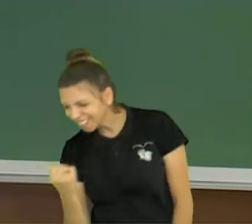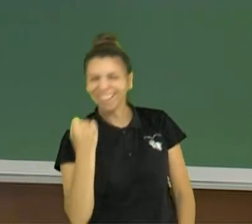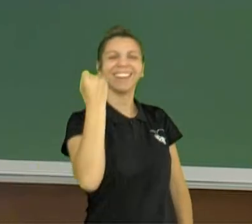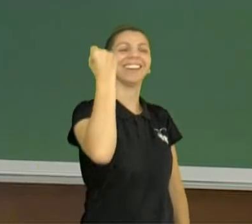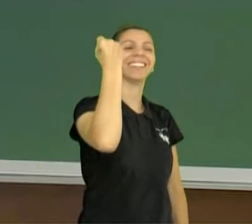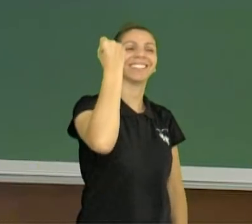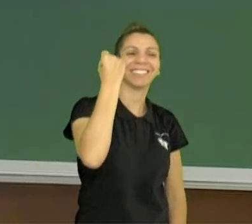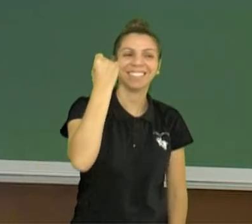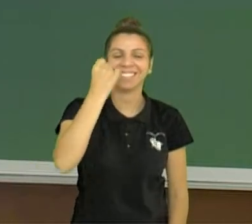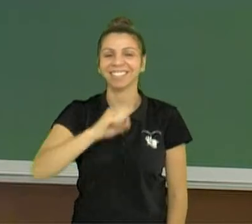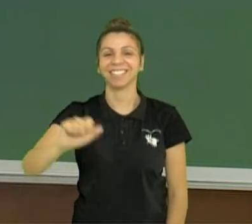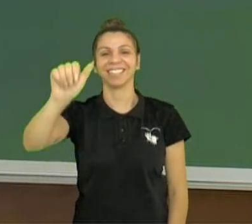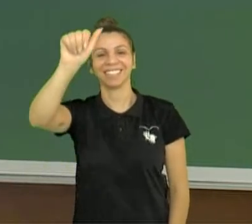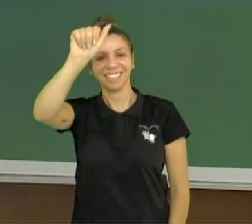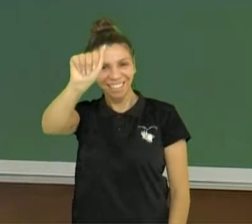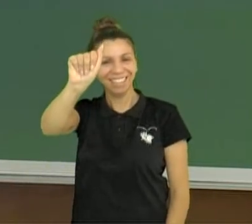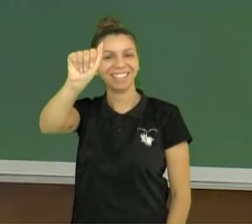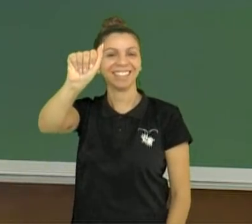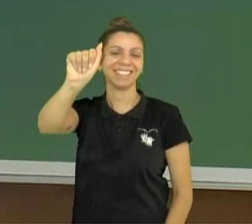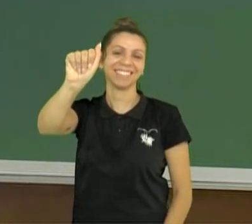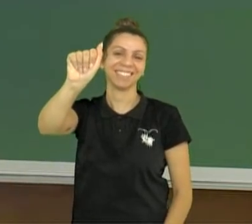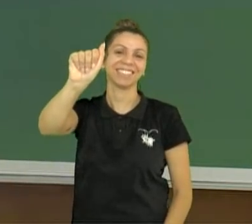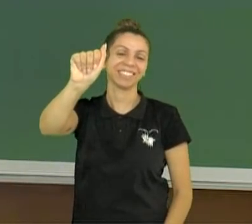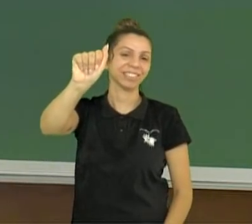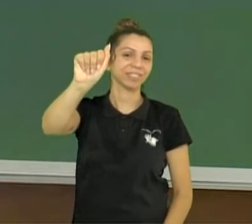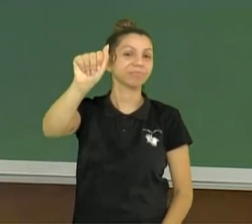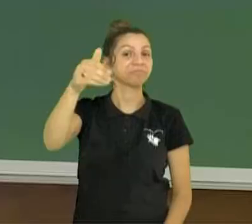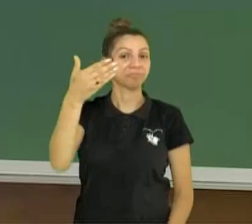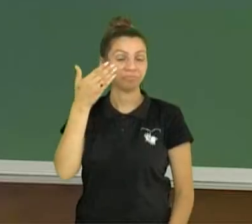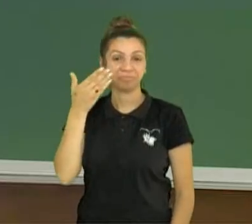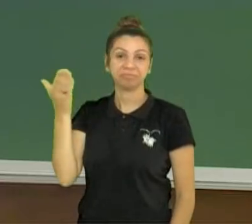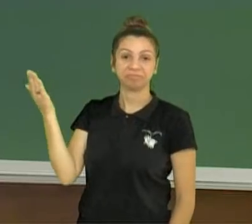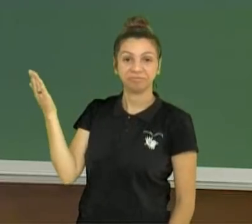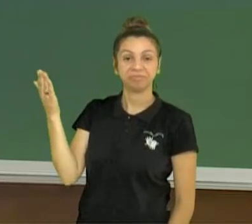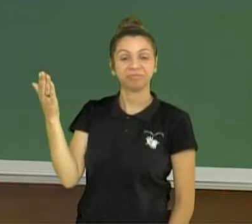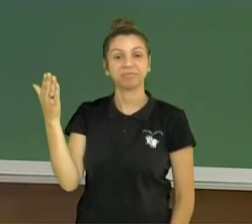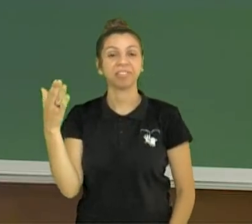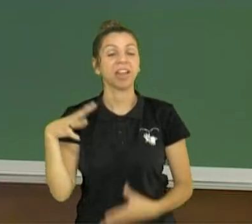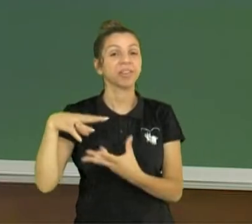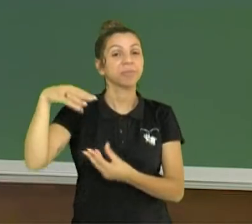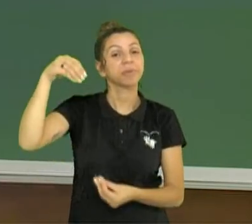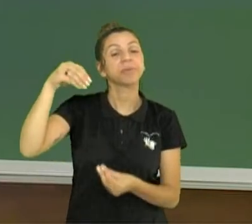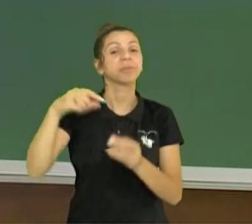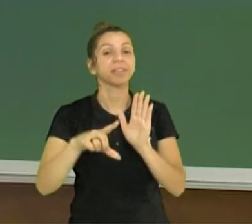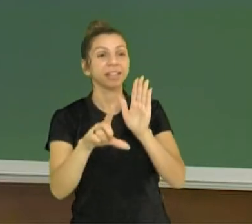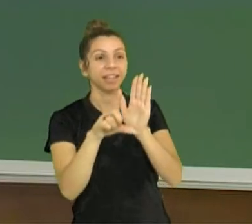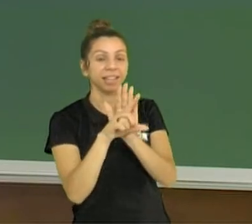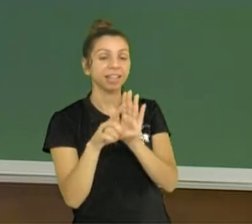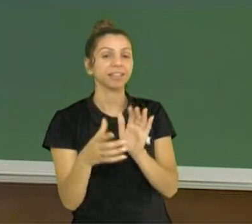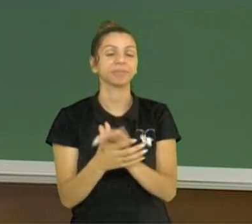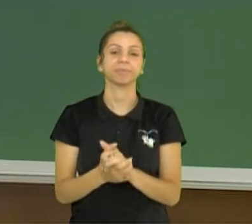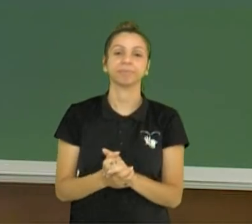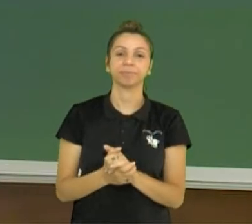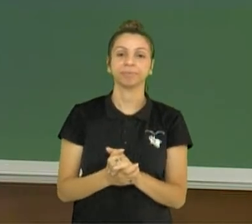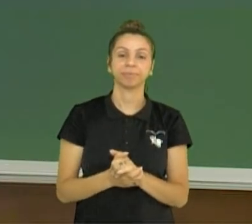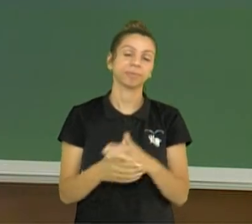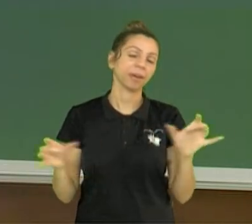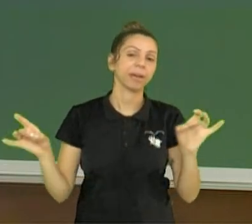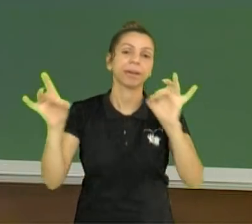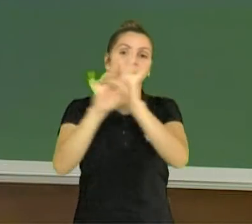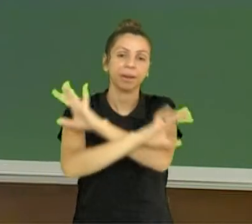Muito bem, como diria a Elaine, muito bem. O espírito das leis, letra A. Fechamos? Montesquieu e